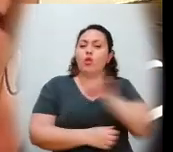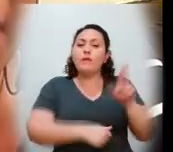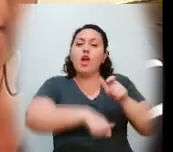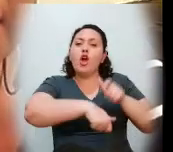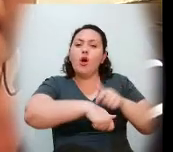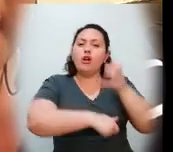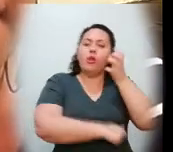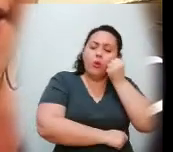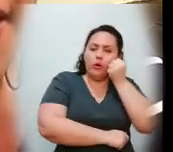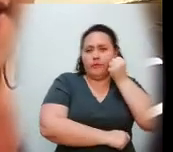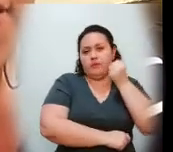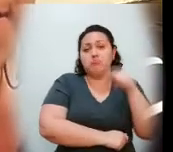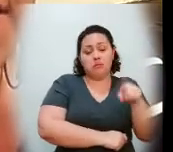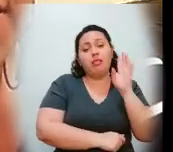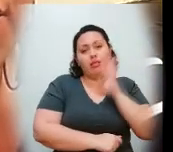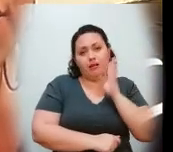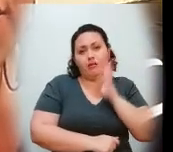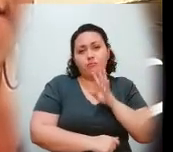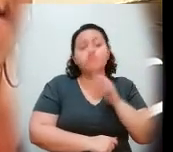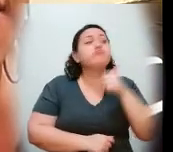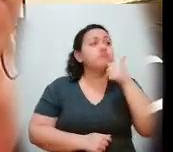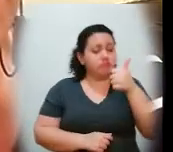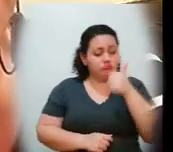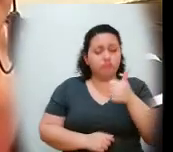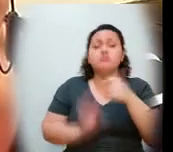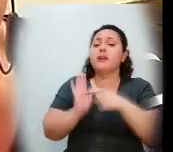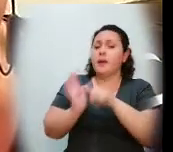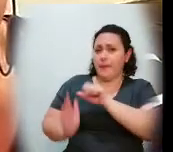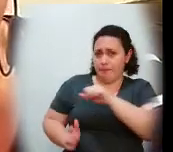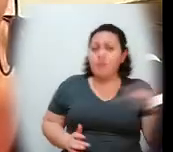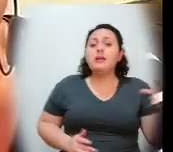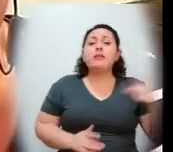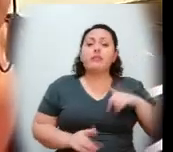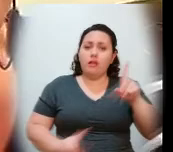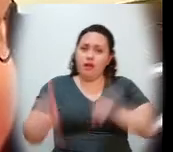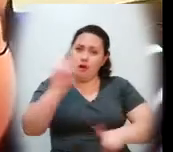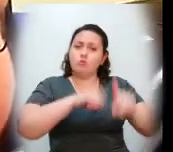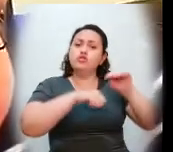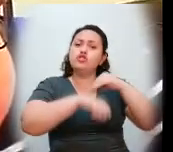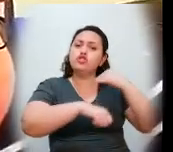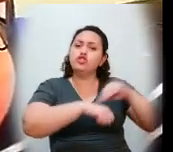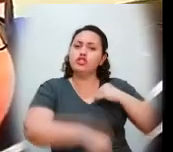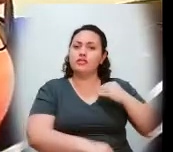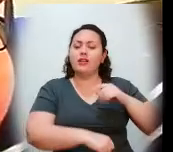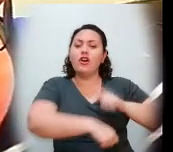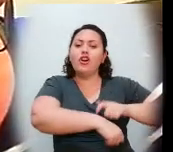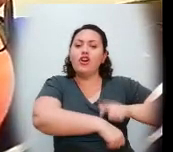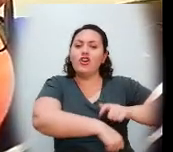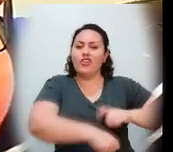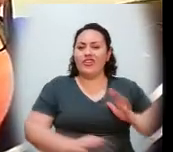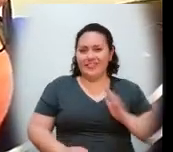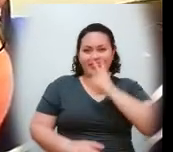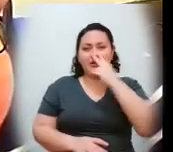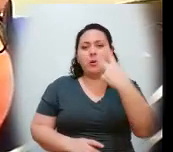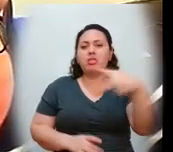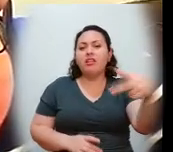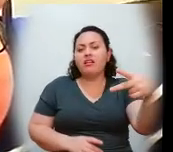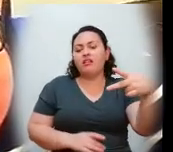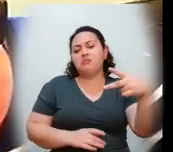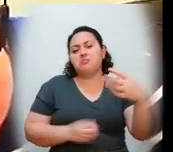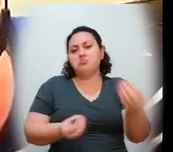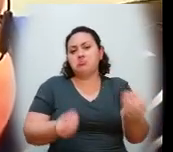bem legal. Sim, os aplicativos, tem alguns aplicativos que sugerem, né, que fazem